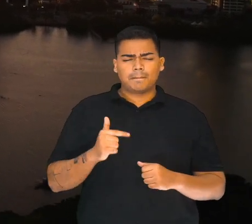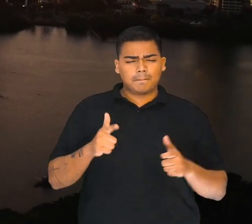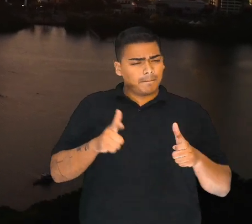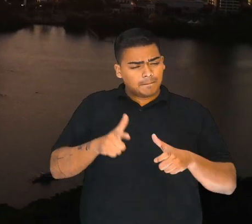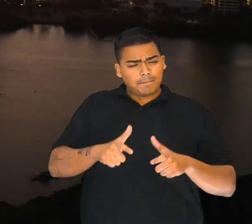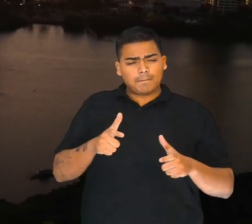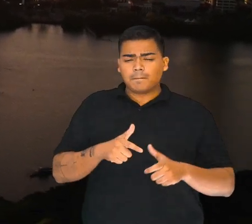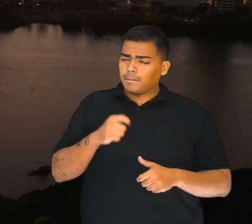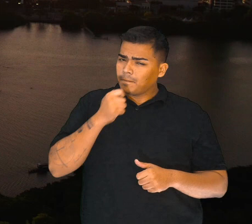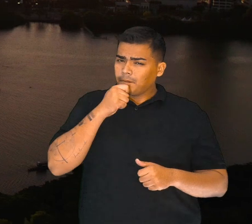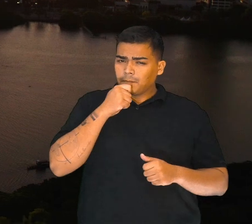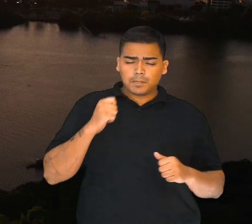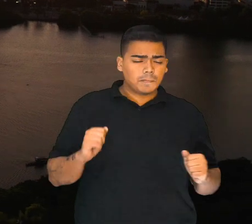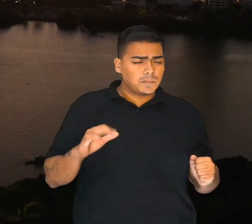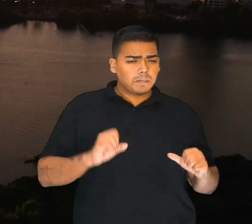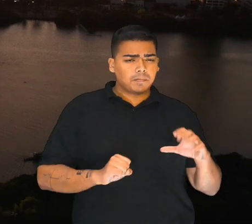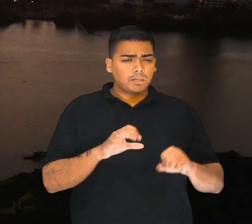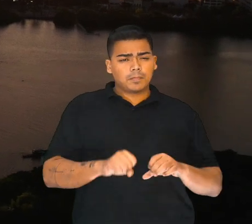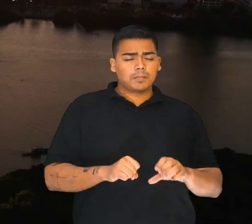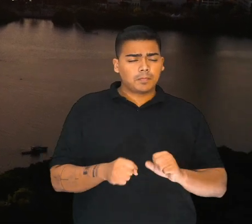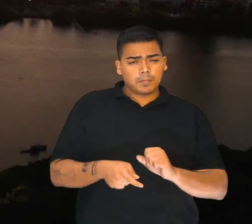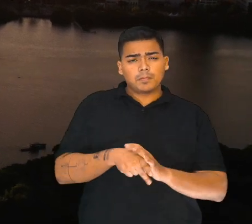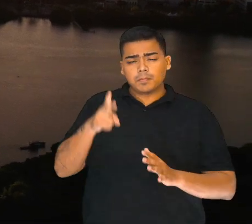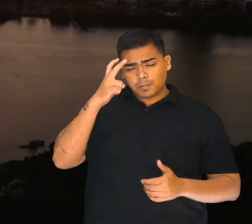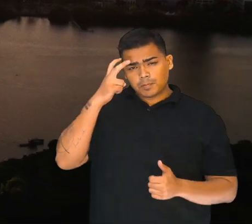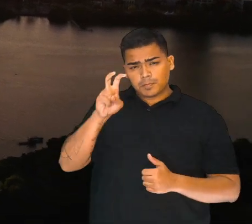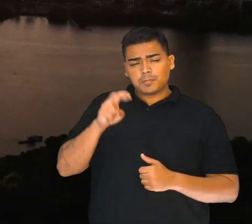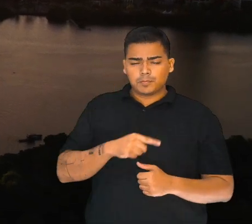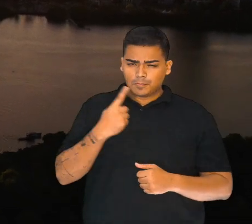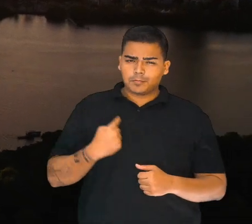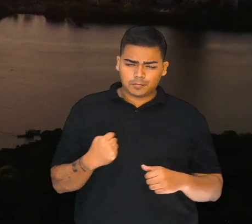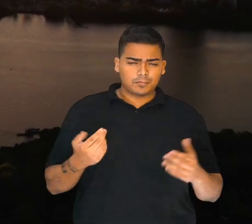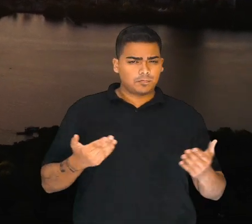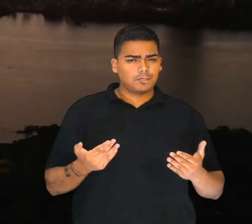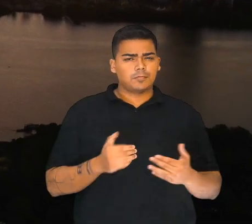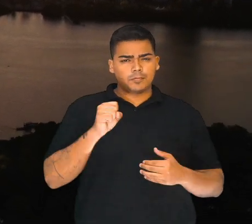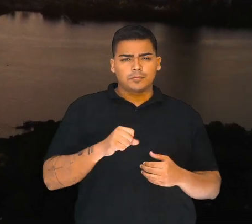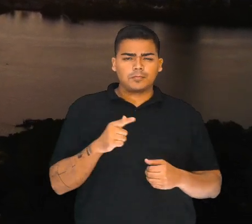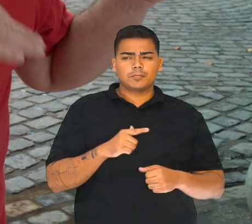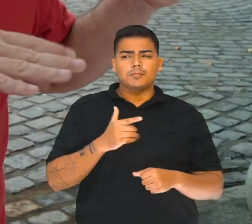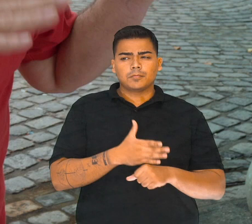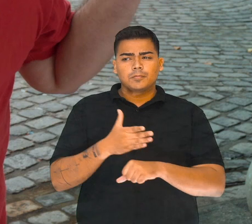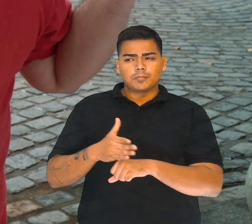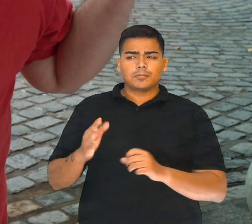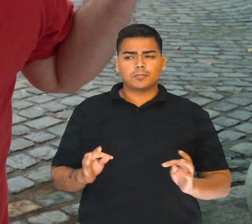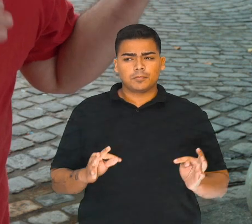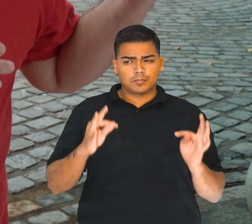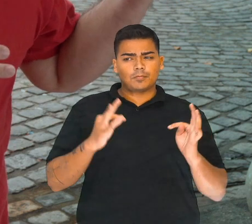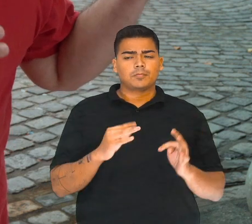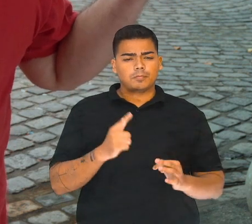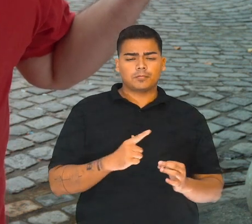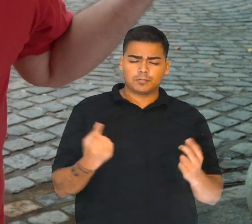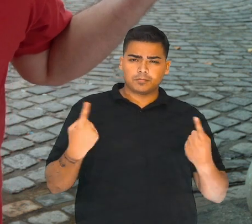bairro. Era um espaço a ser ocupado naquele momento pela cultura, assim como agora a gente está ocupando com tecnologia e